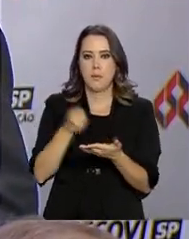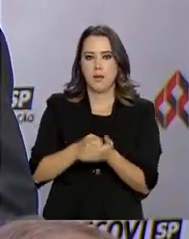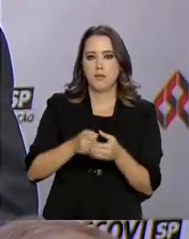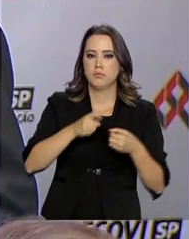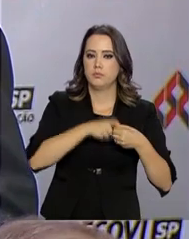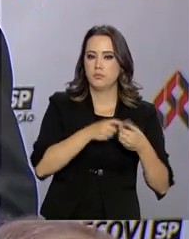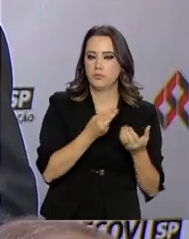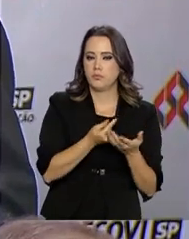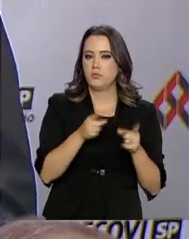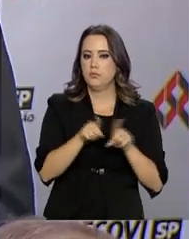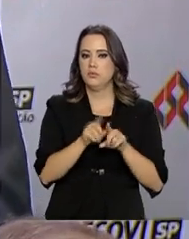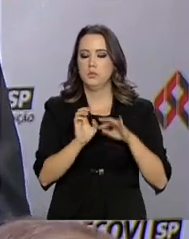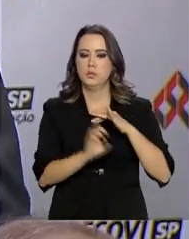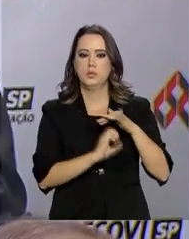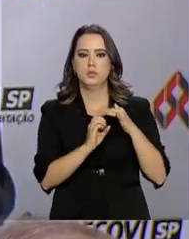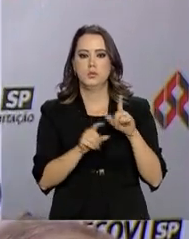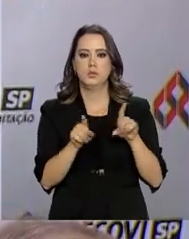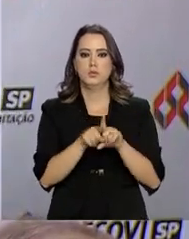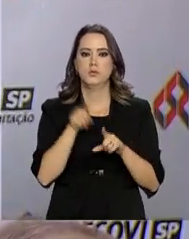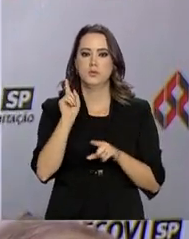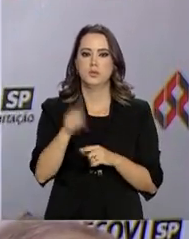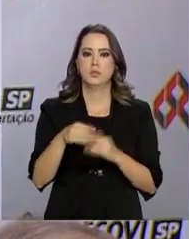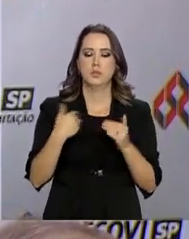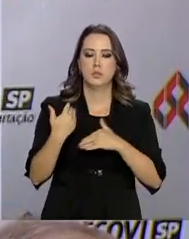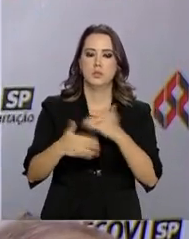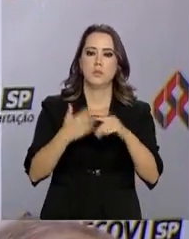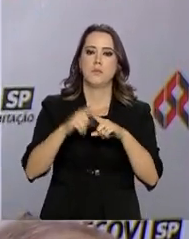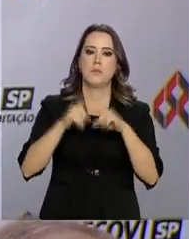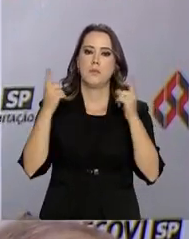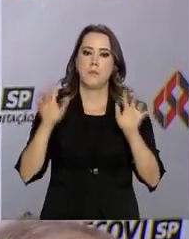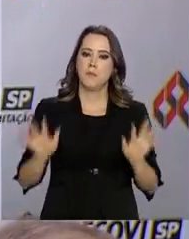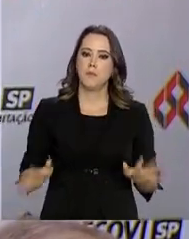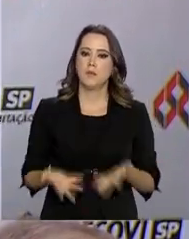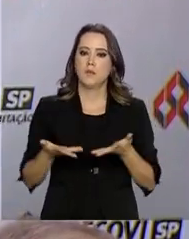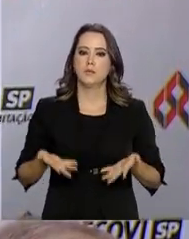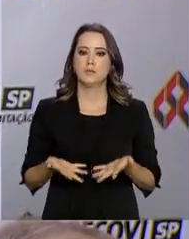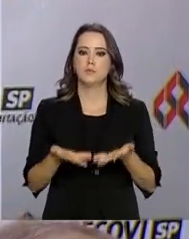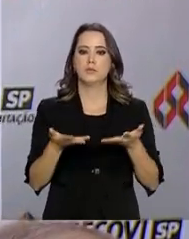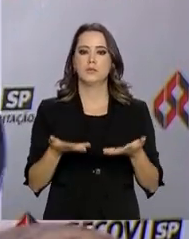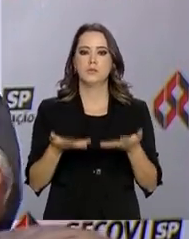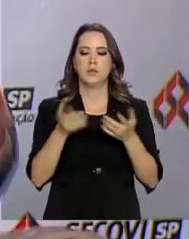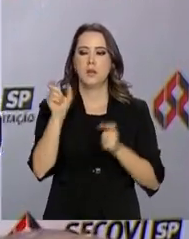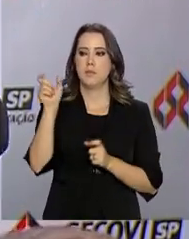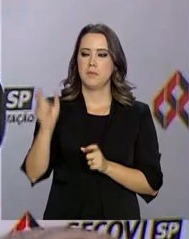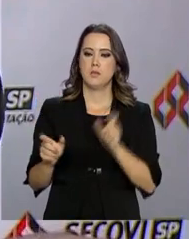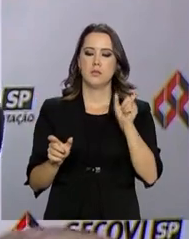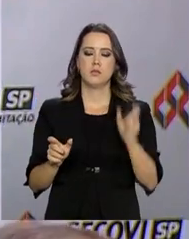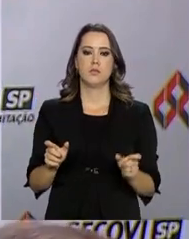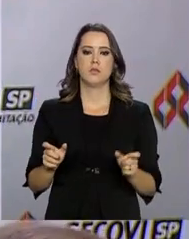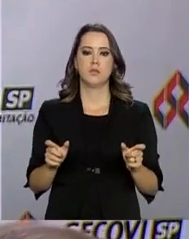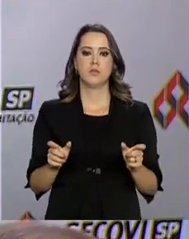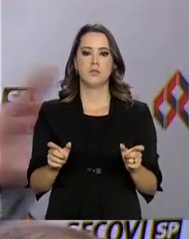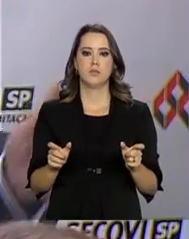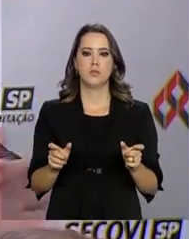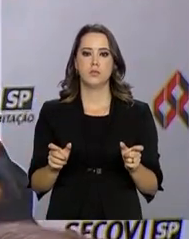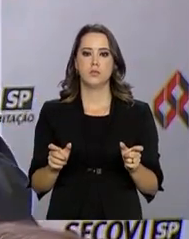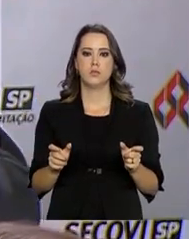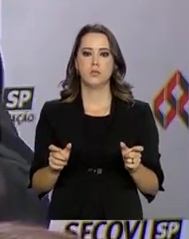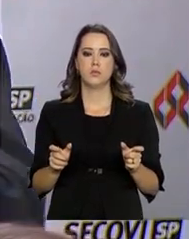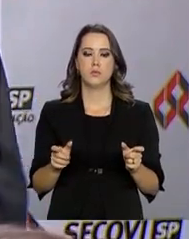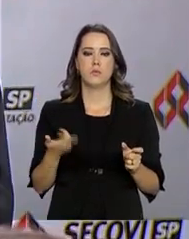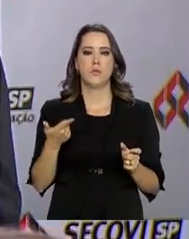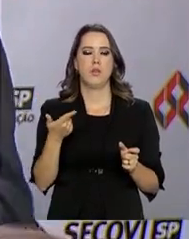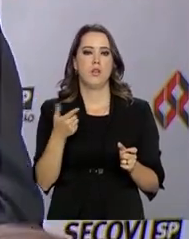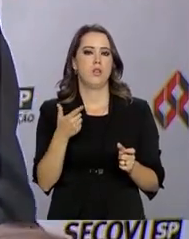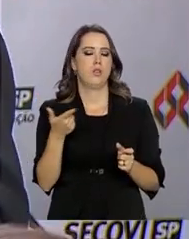projeto e o pleito vai adiante mas é para incentivar a pessoa a não fazer o extrato